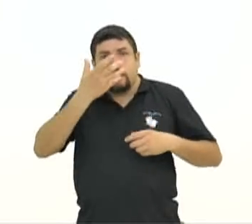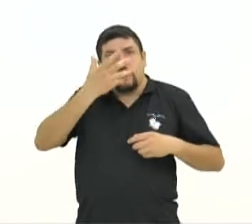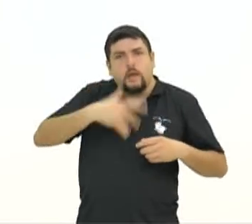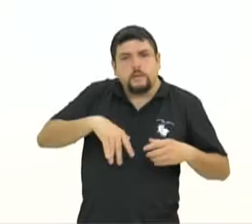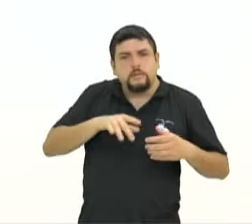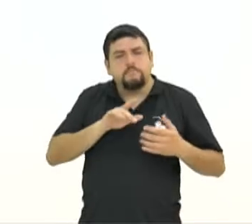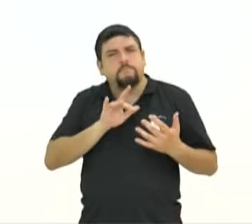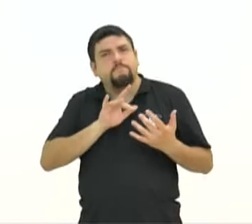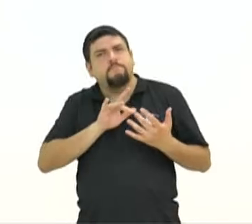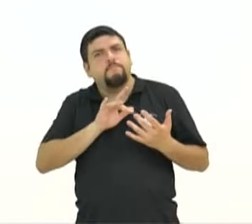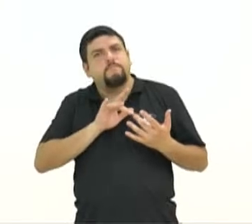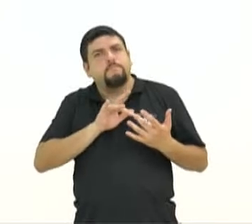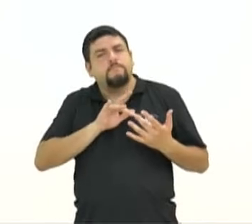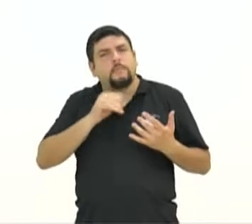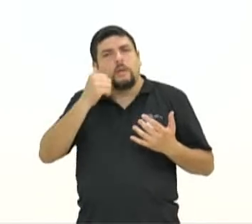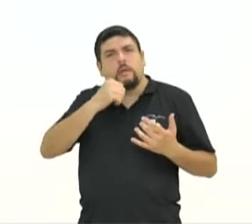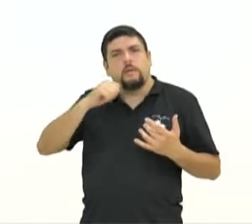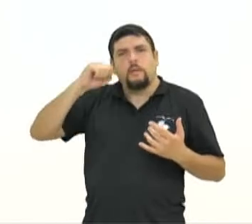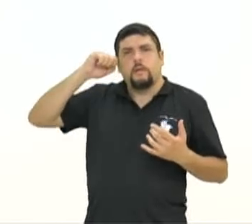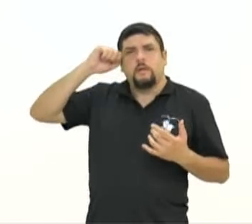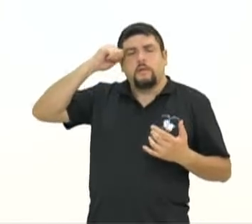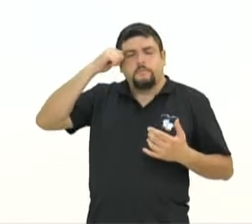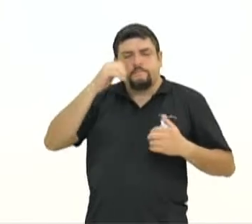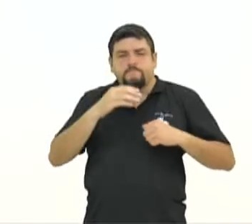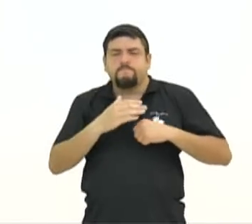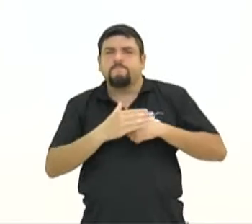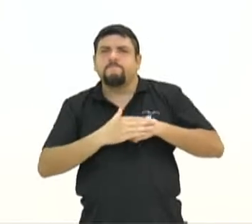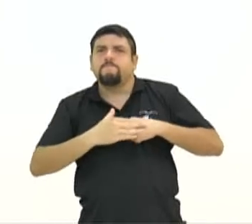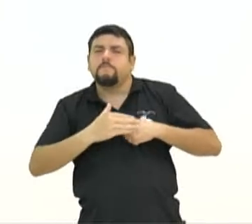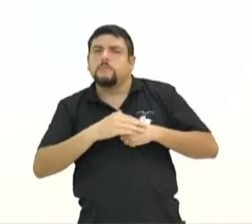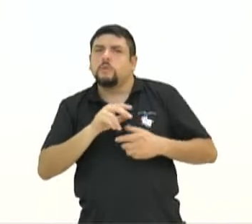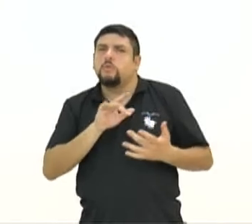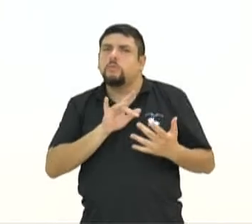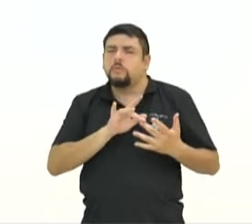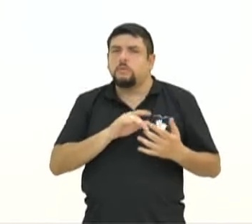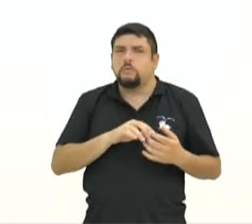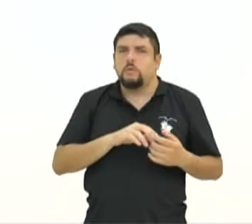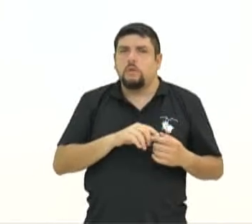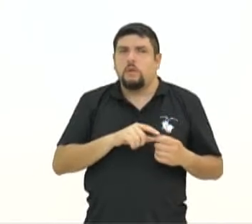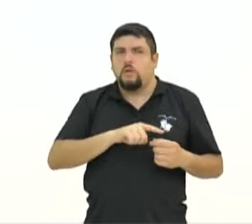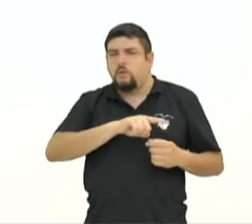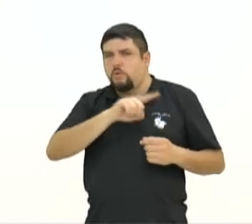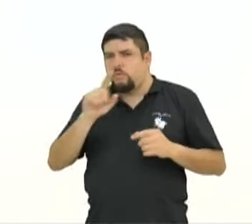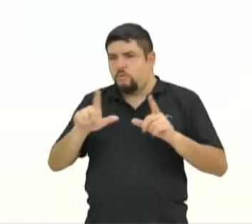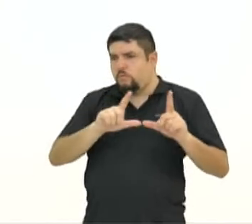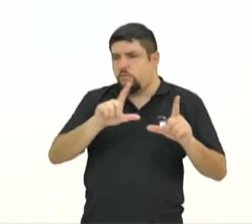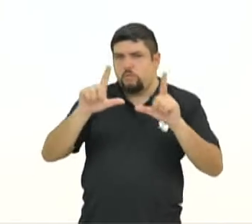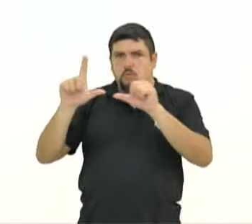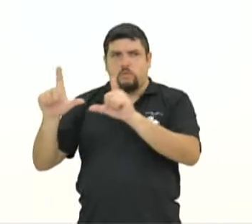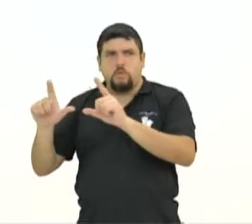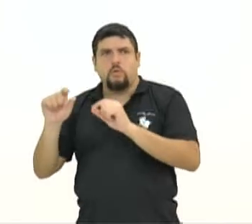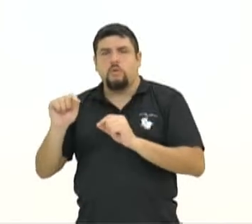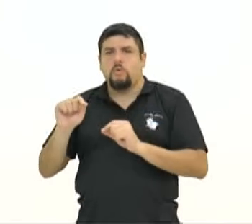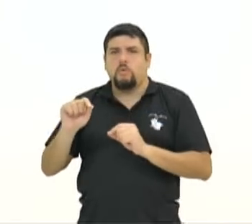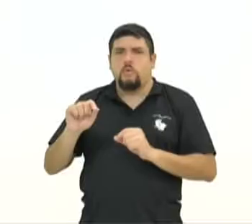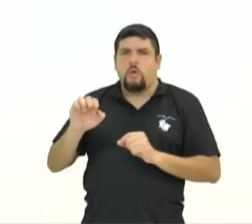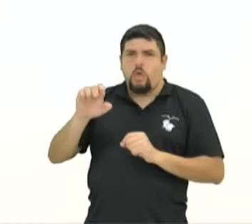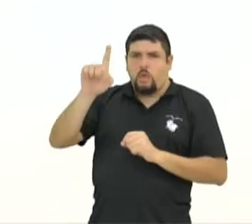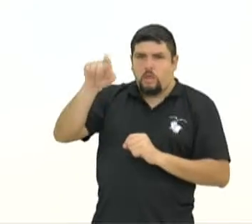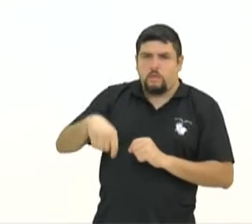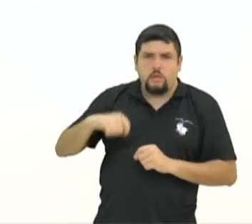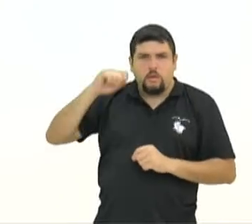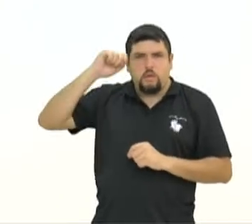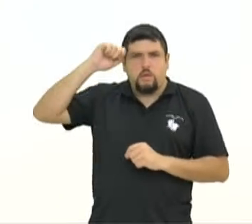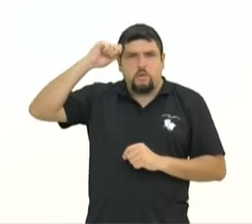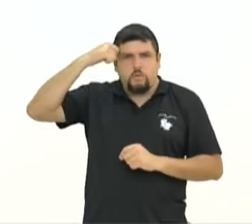branca e a negra africana escravizada aqui no Brasil. E aqui a gente tem uma execução de castigo, né,